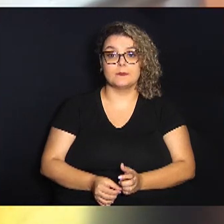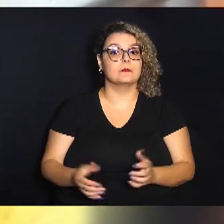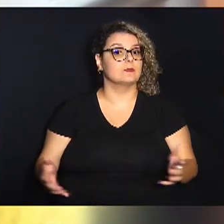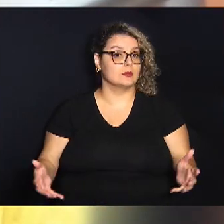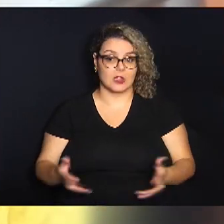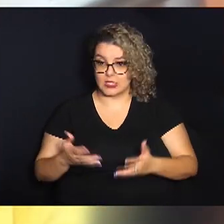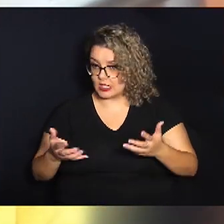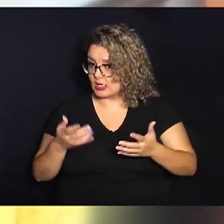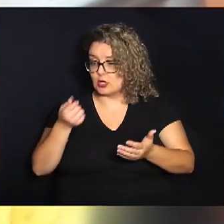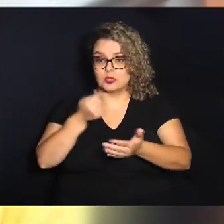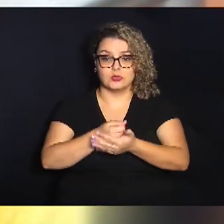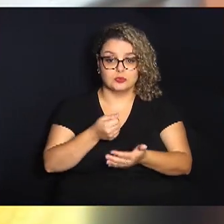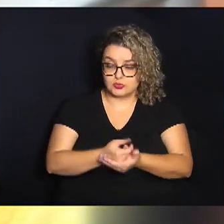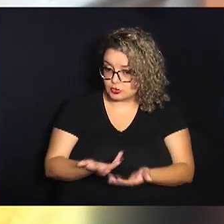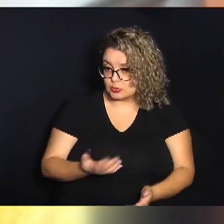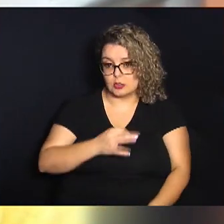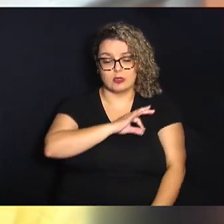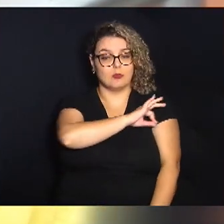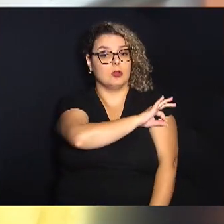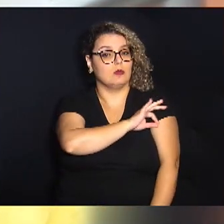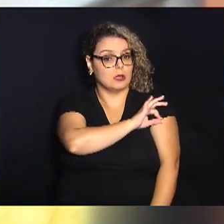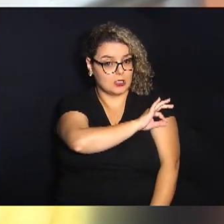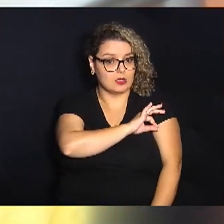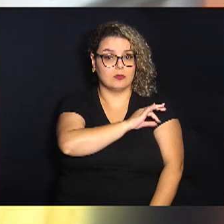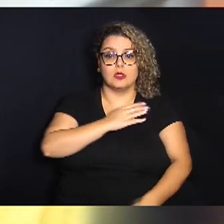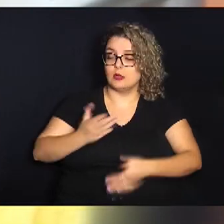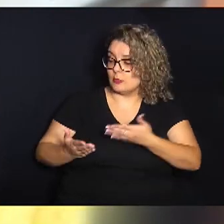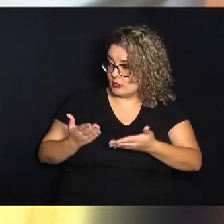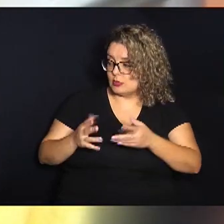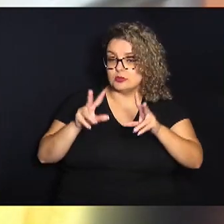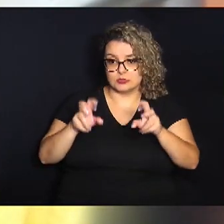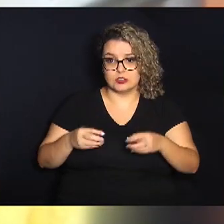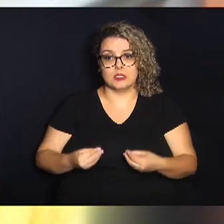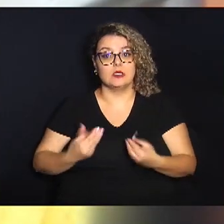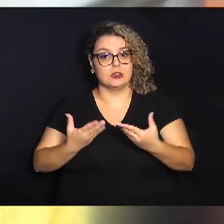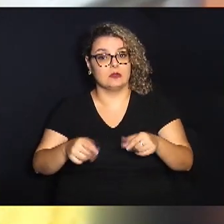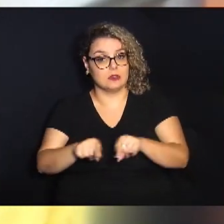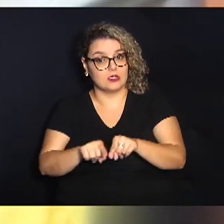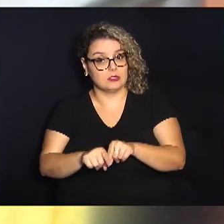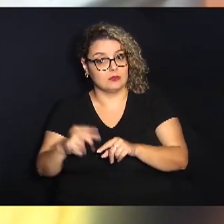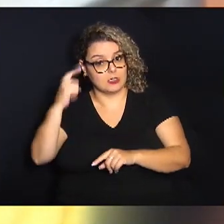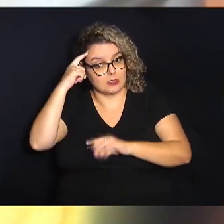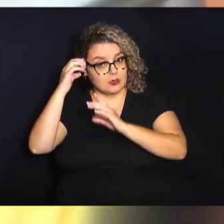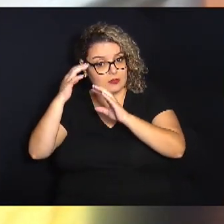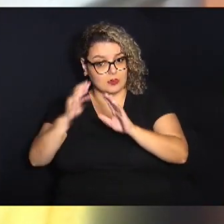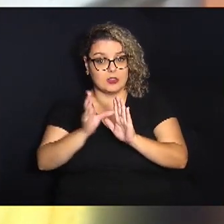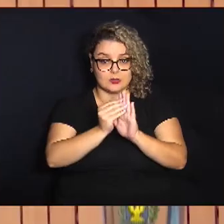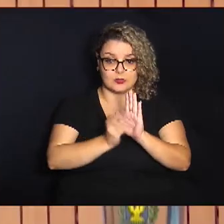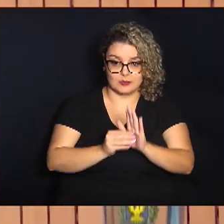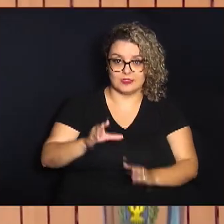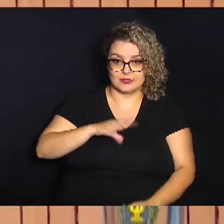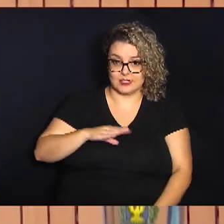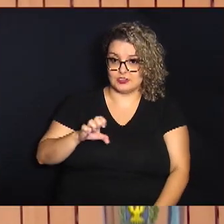incentiva, obriga, né, a prefeitura, ao tratar do tema, levar em consideração o conceito da cidade